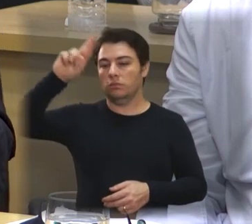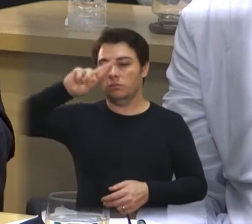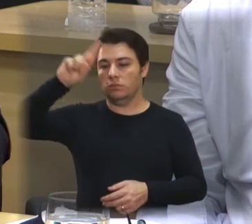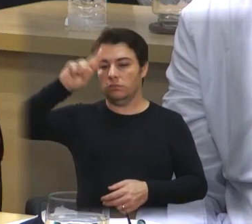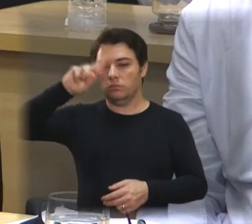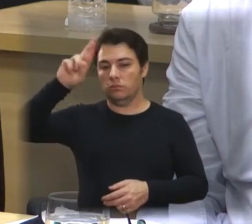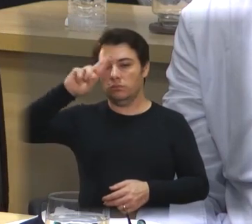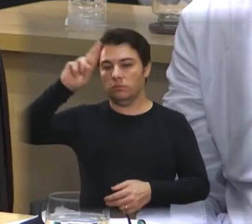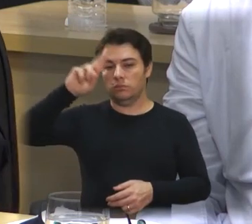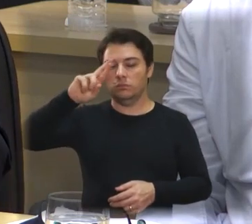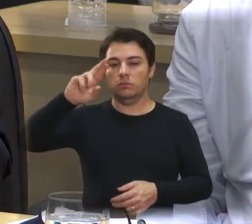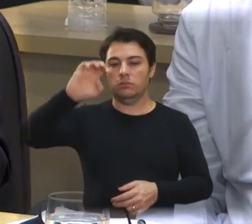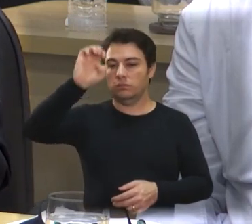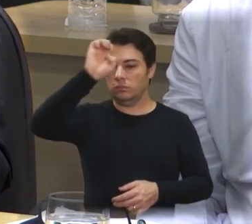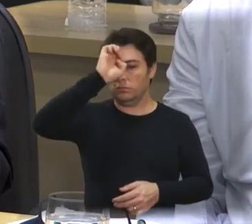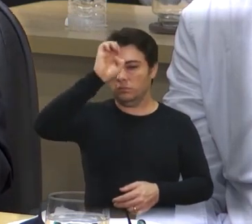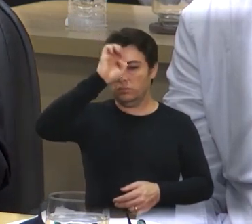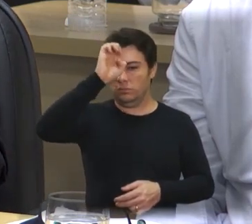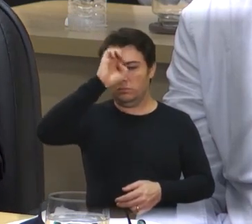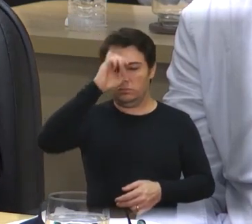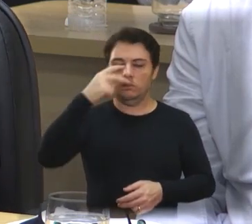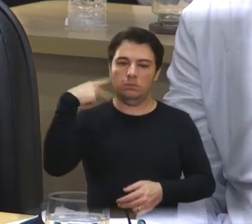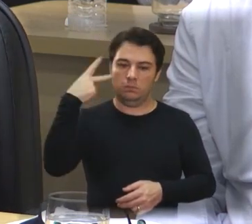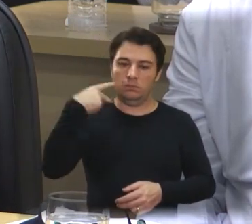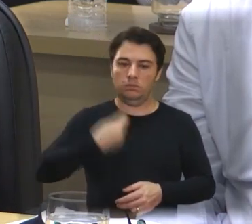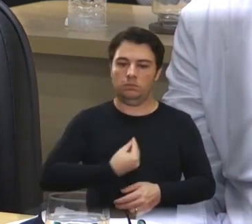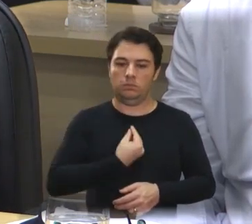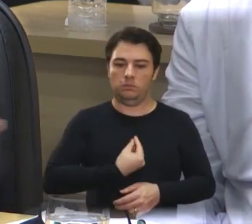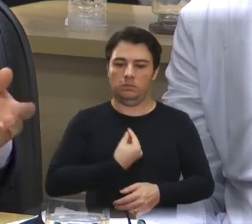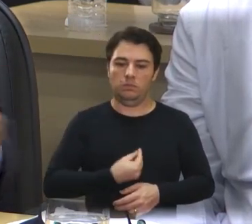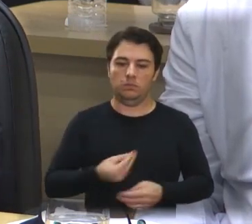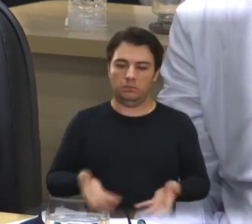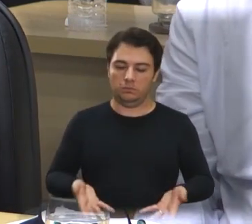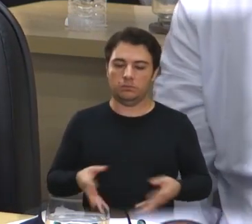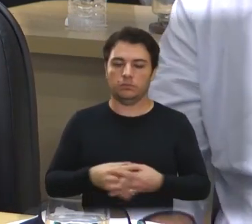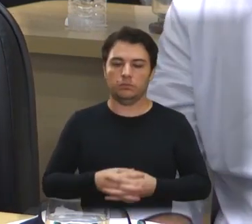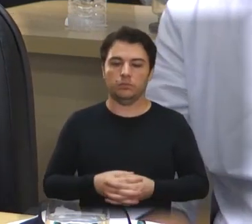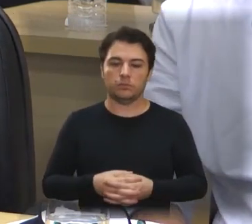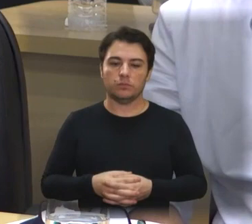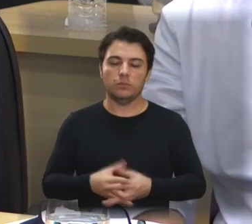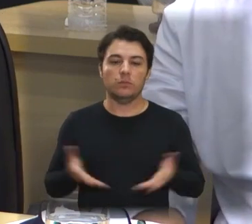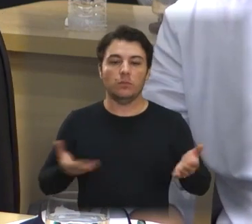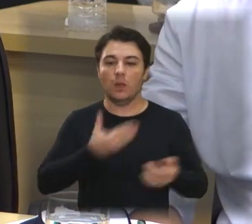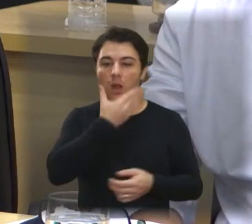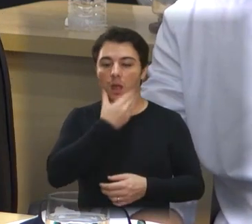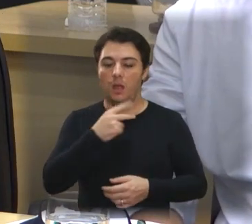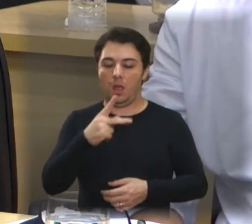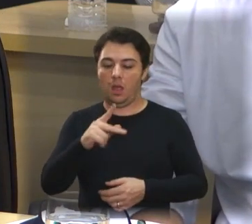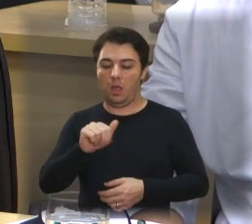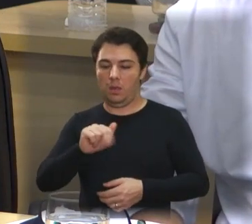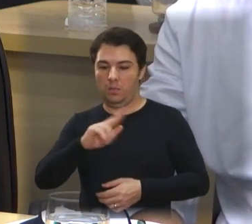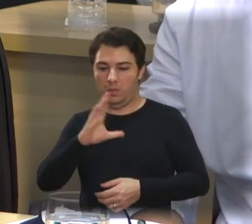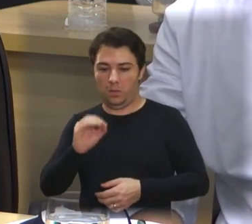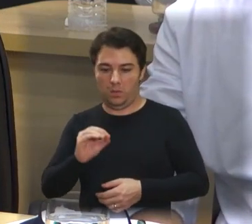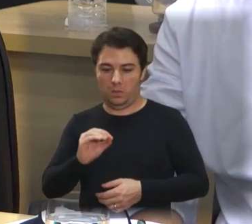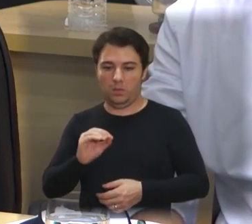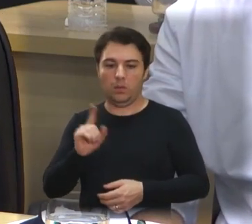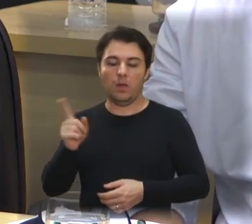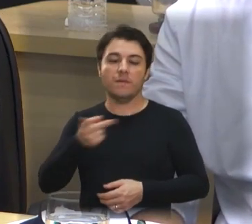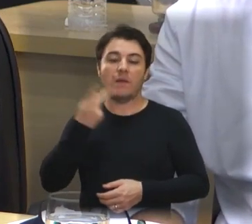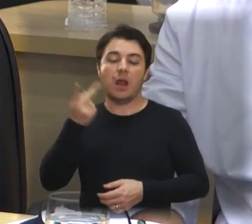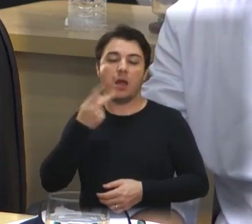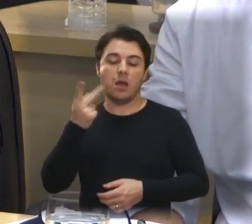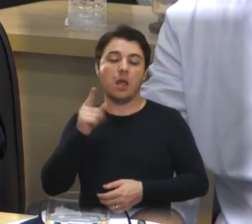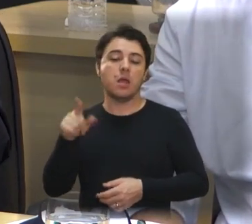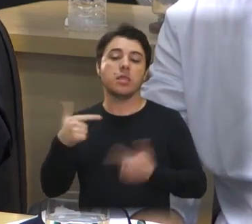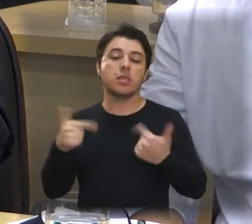Vereador Rafael de Angeli O Elias chediek uma palavra não Paulo Henrique Alves da Silva o líder